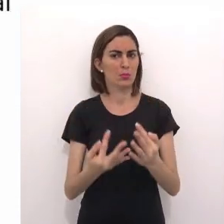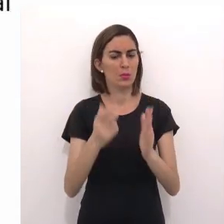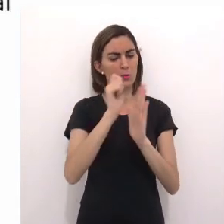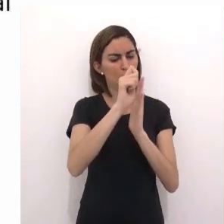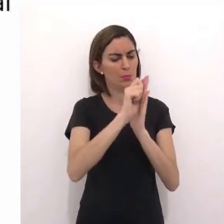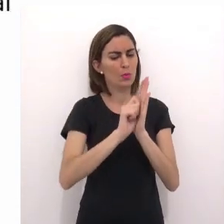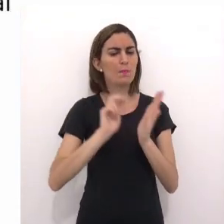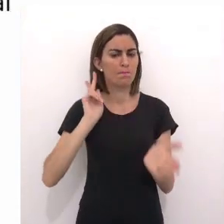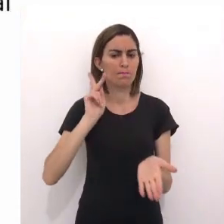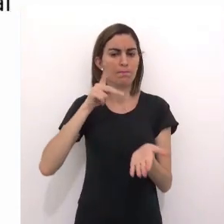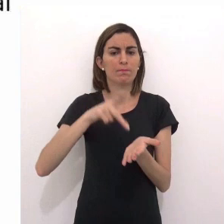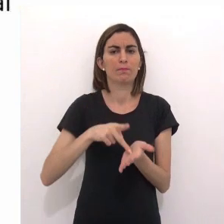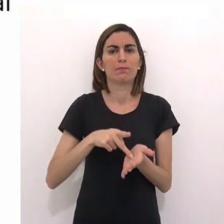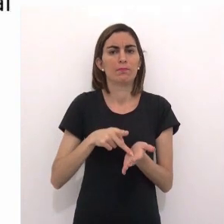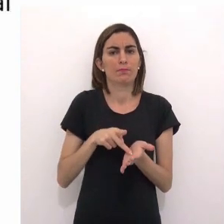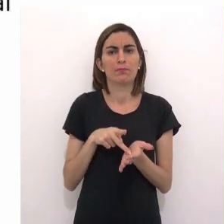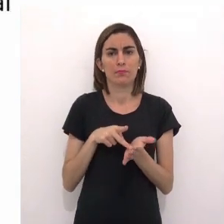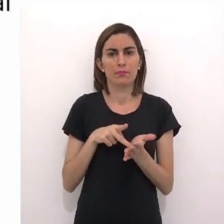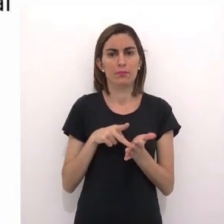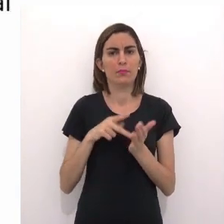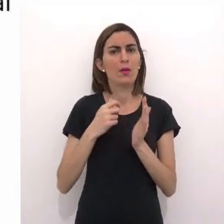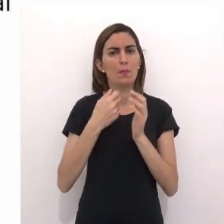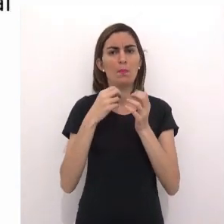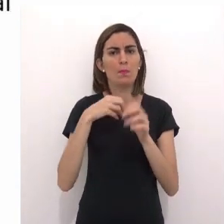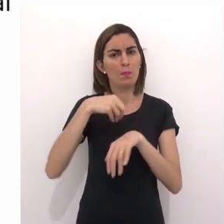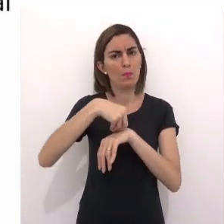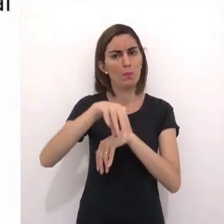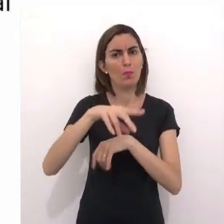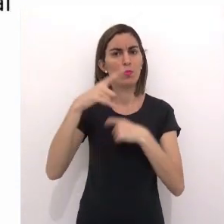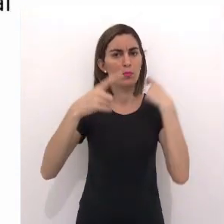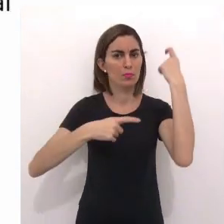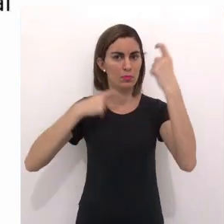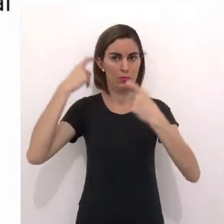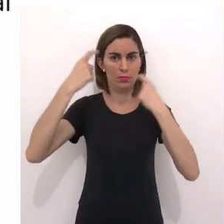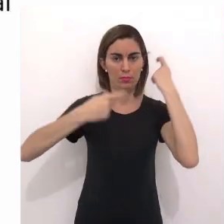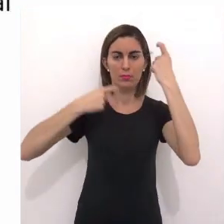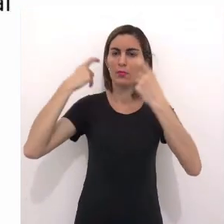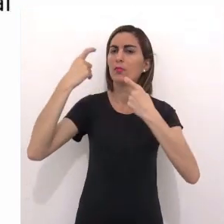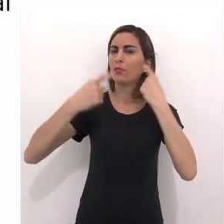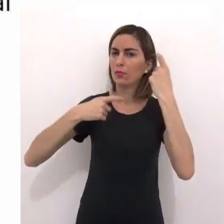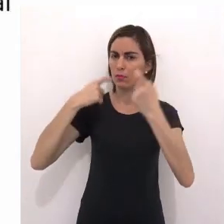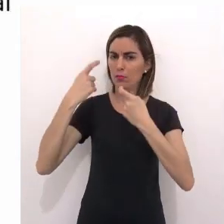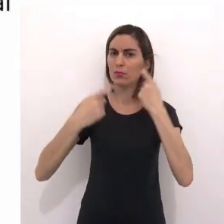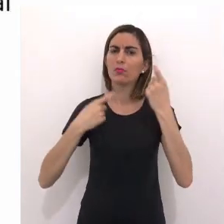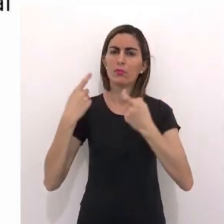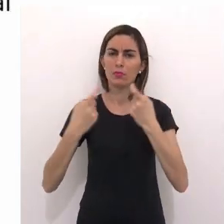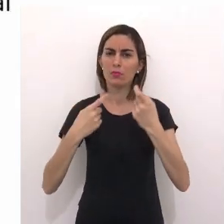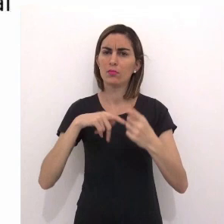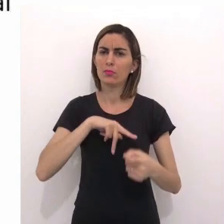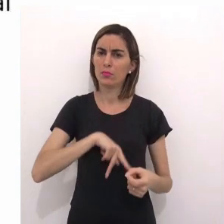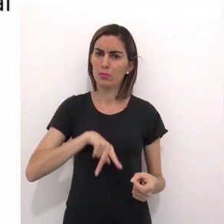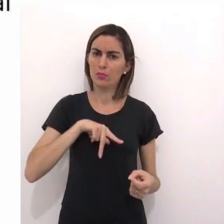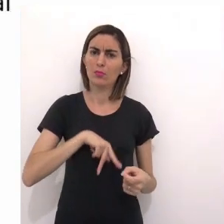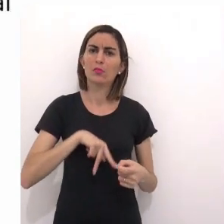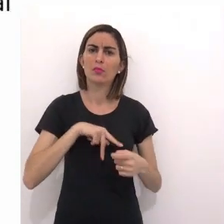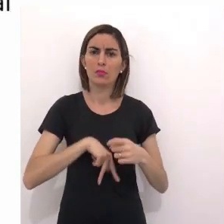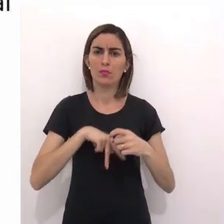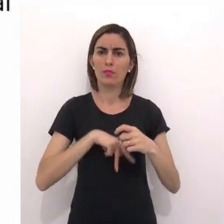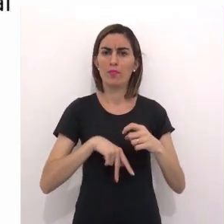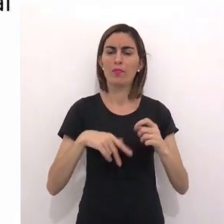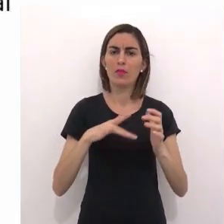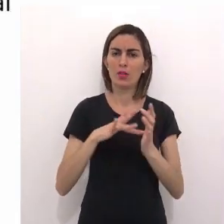fontes fidedignas, né? Que nos revela a preocupação por parte de portugueses,